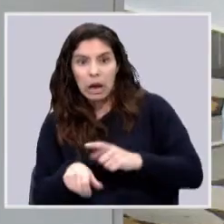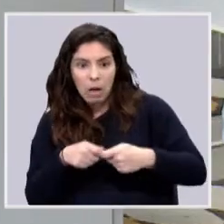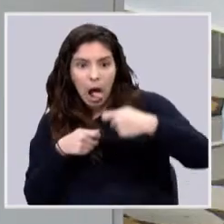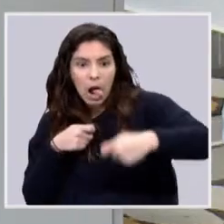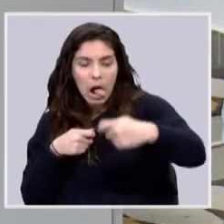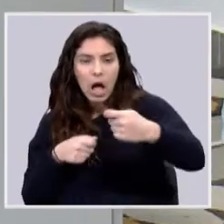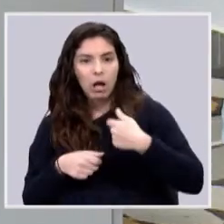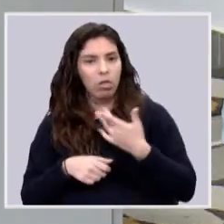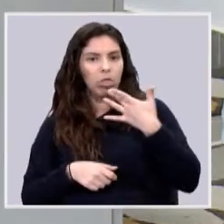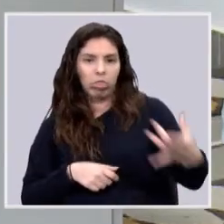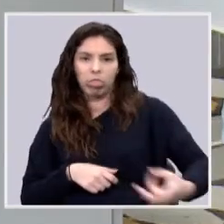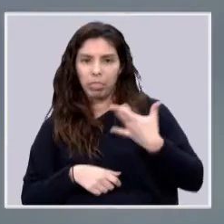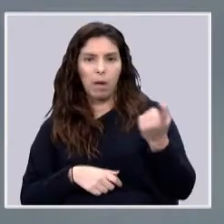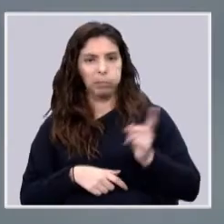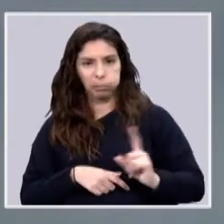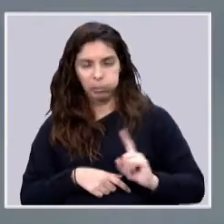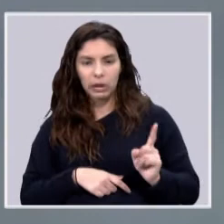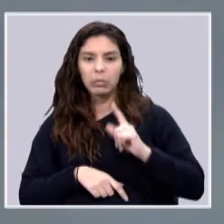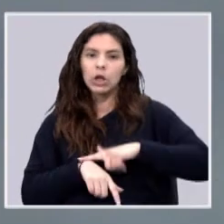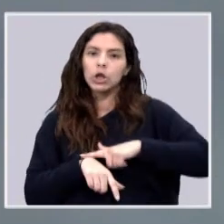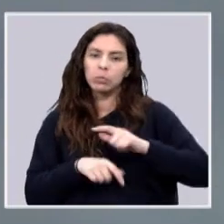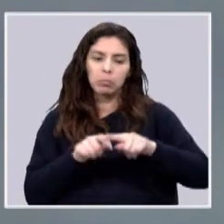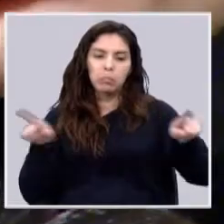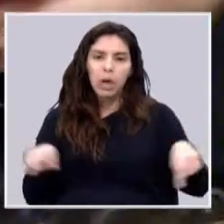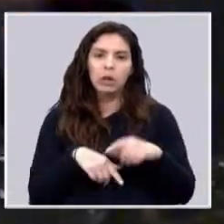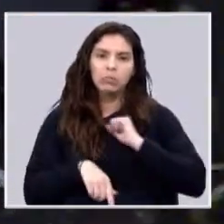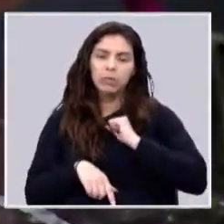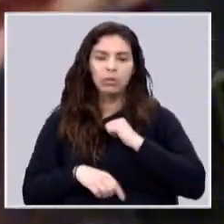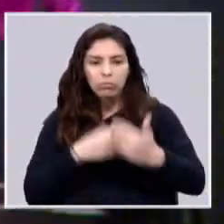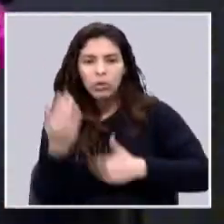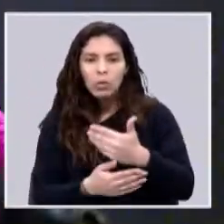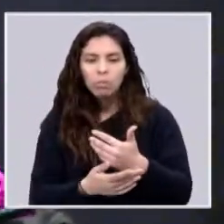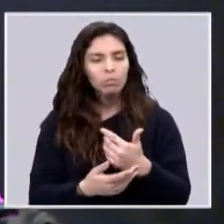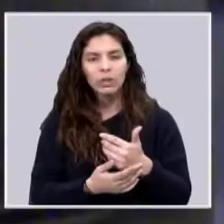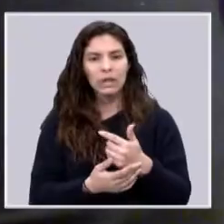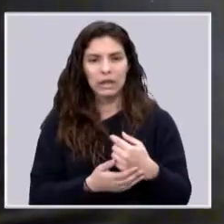espaço, sinto que tem de partir também de mim.